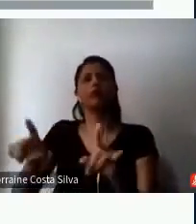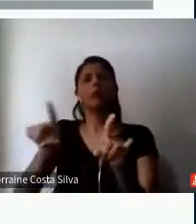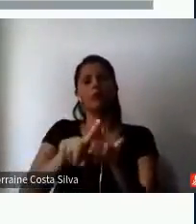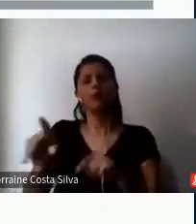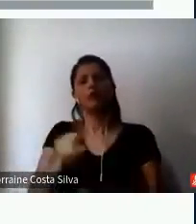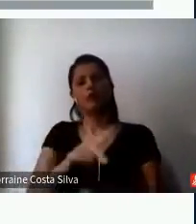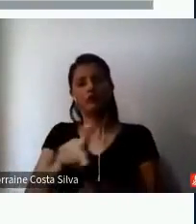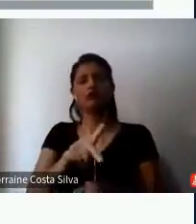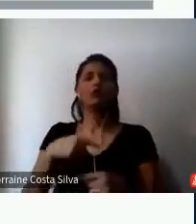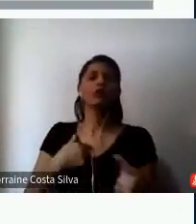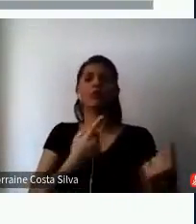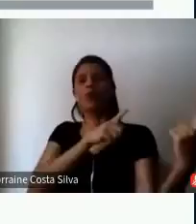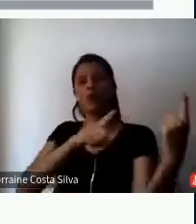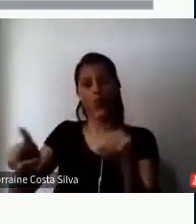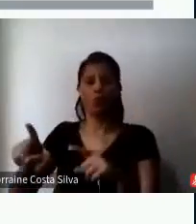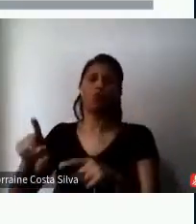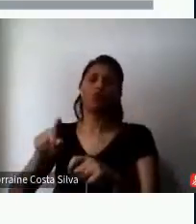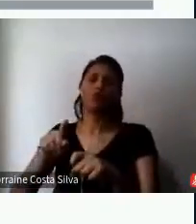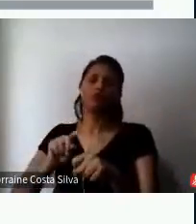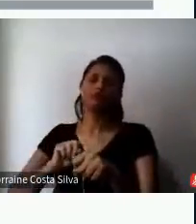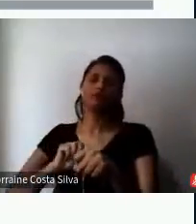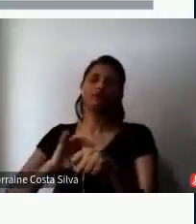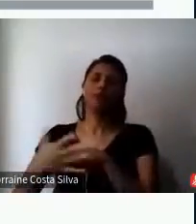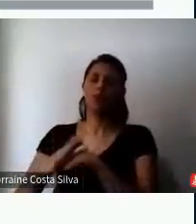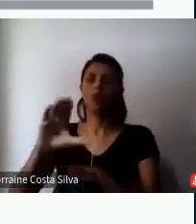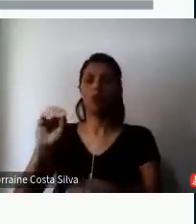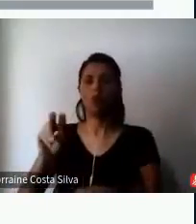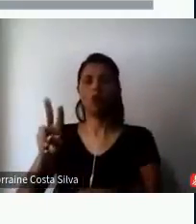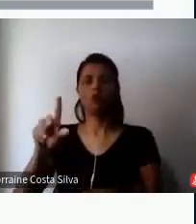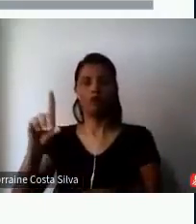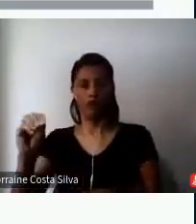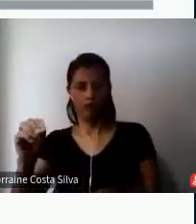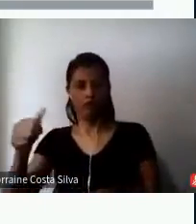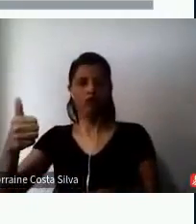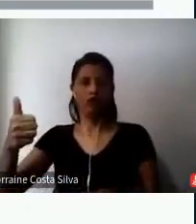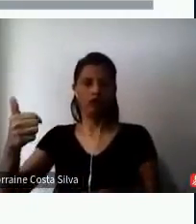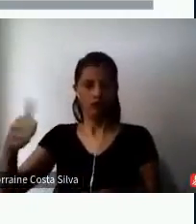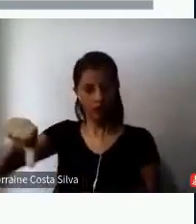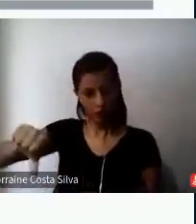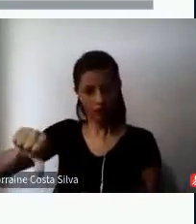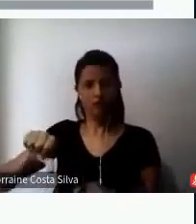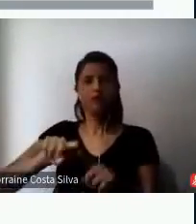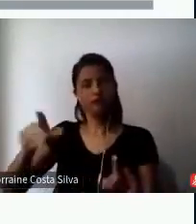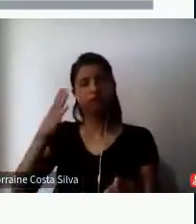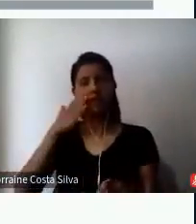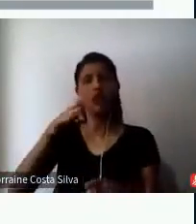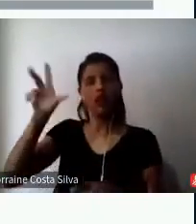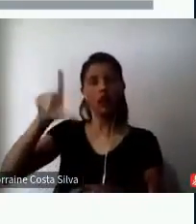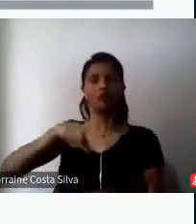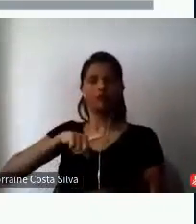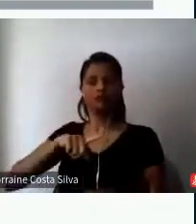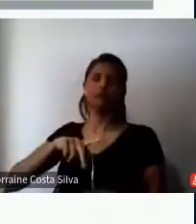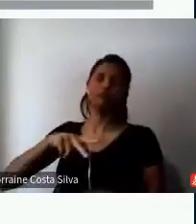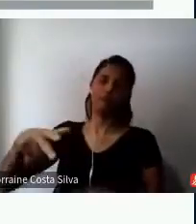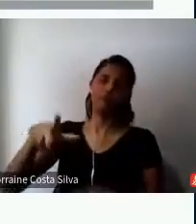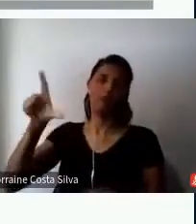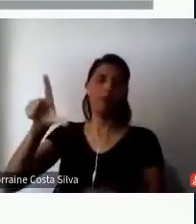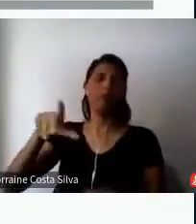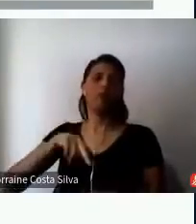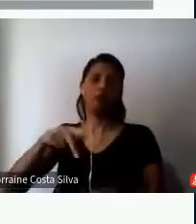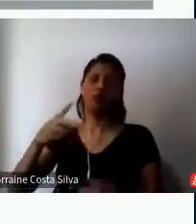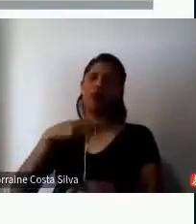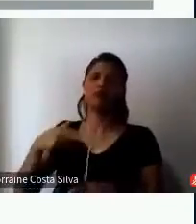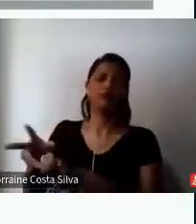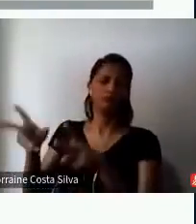Covid. Nós achamos que temos muito a aprender com a experiência, inclusive, de Portugal, efeitos protetivos ou estressores da